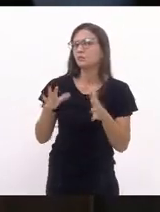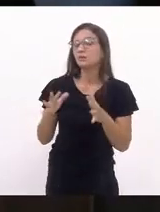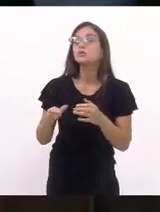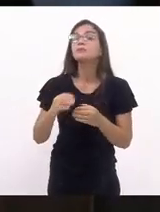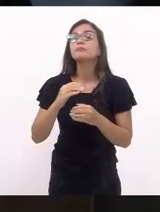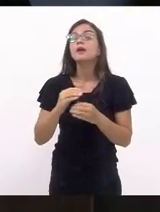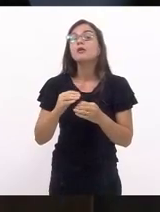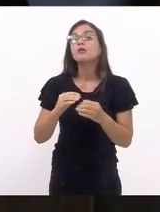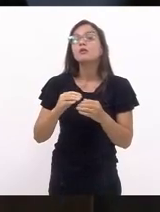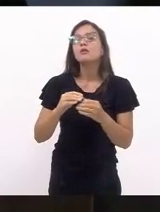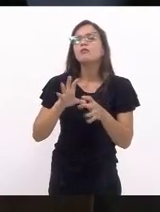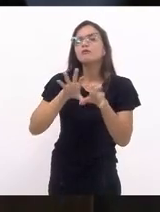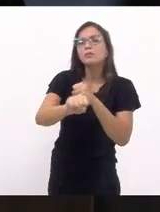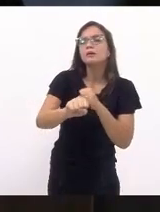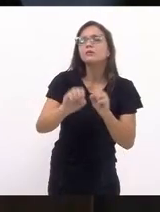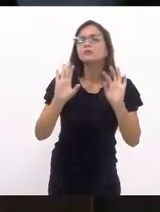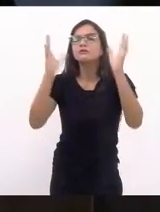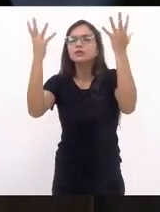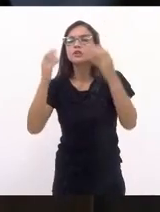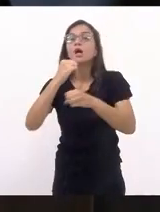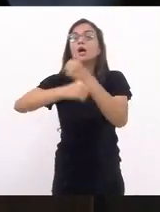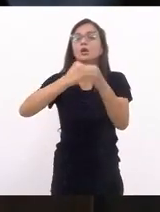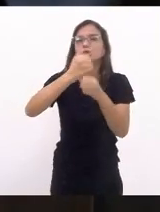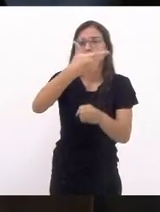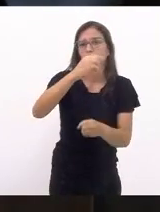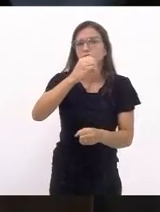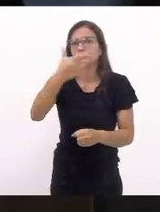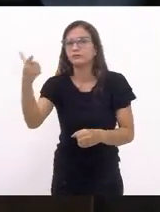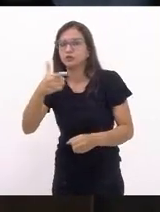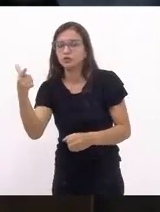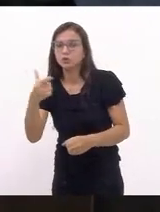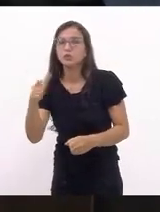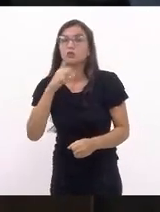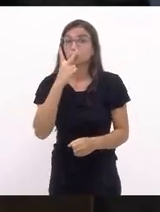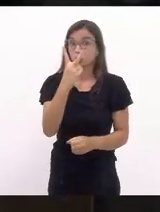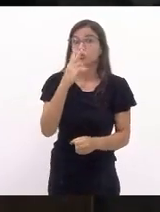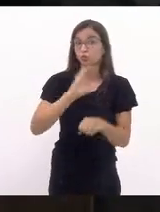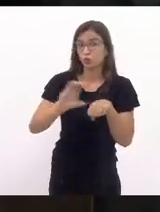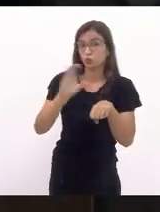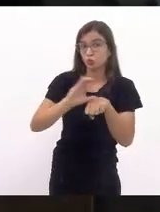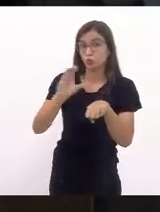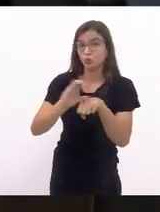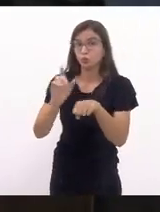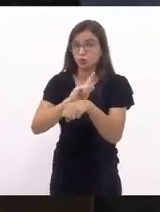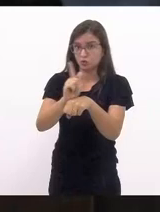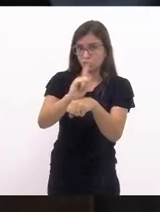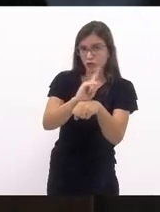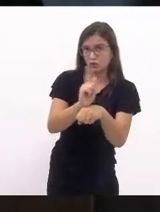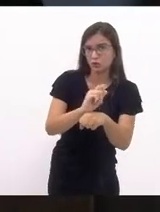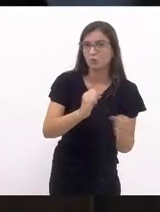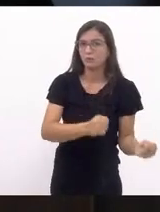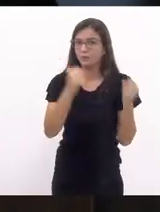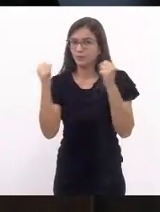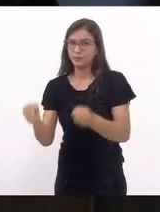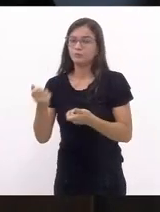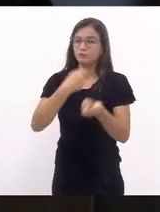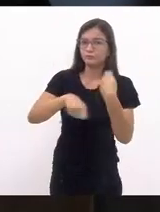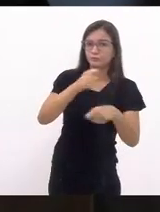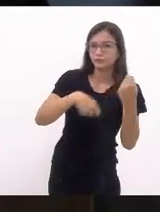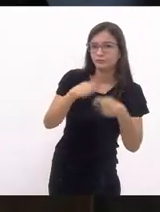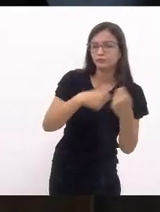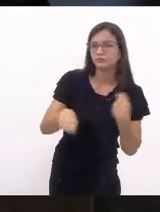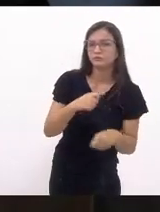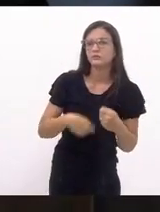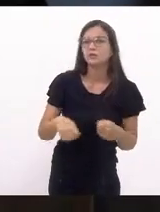2022 são duas turmas do curso de gestão do Poder Legislativo com 33 estudantes matriculados em cada e uma